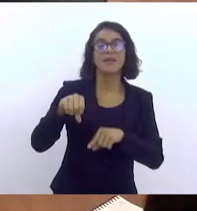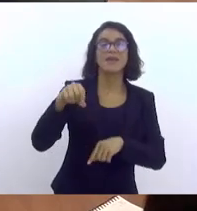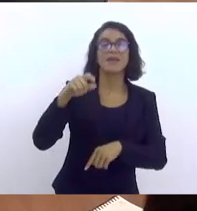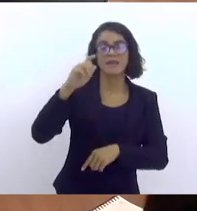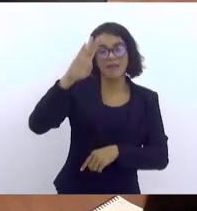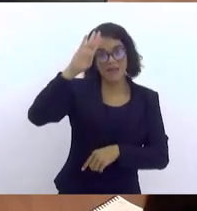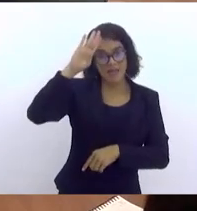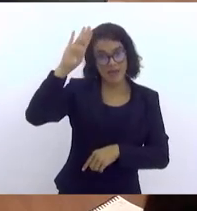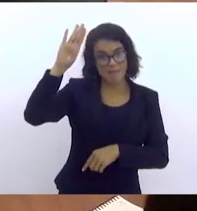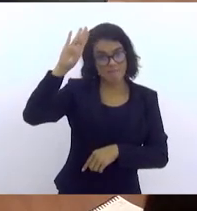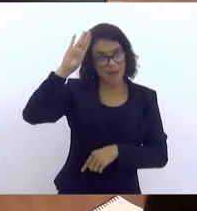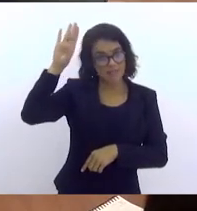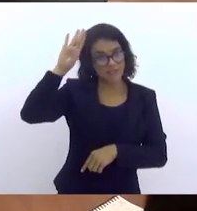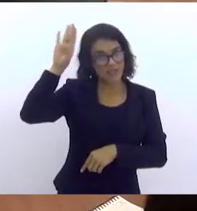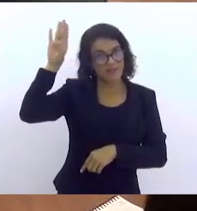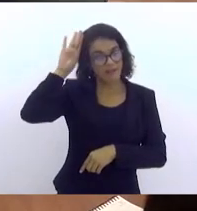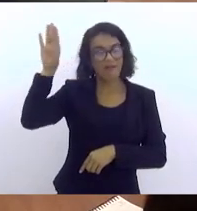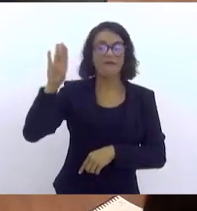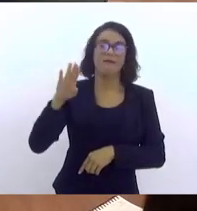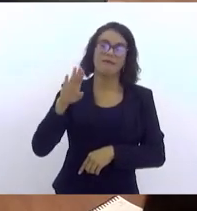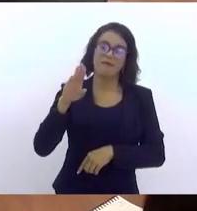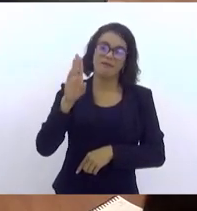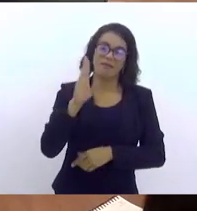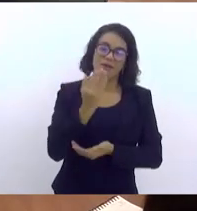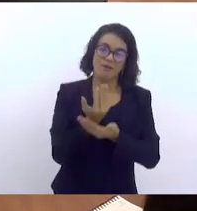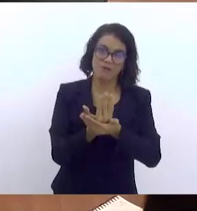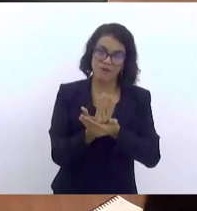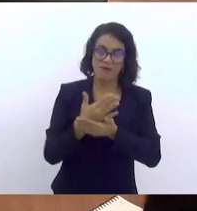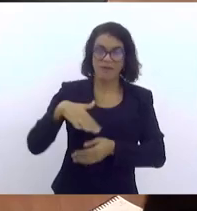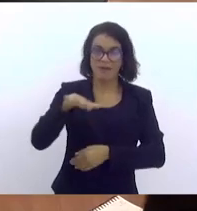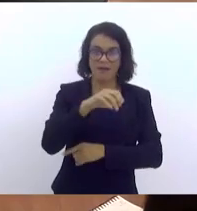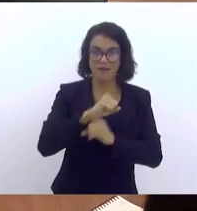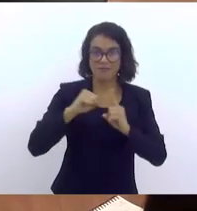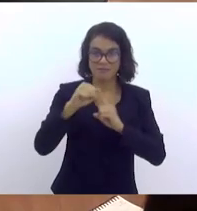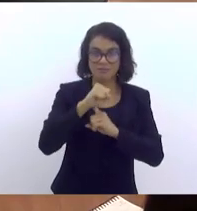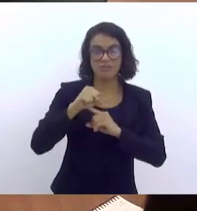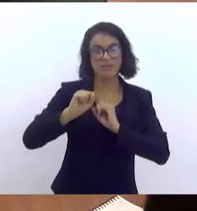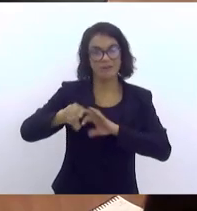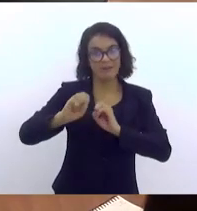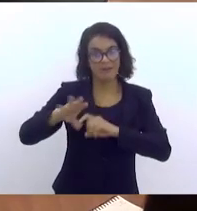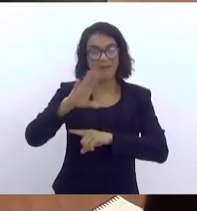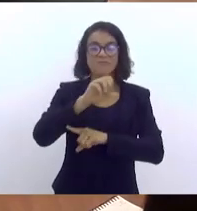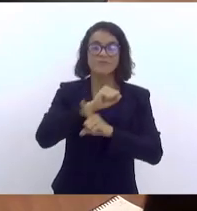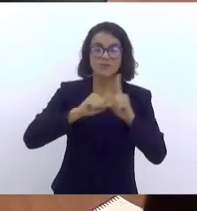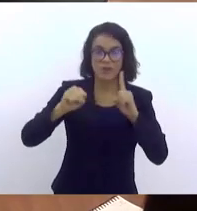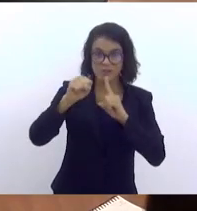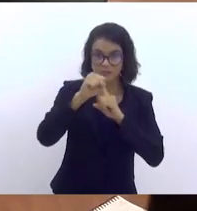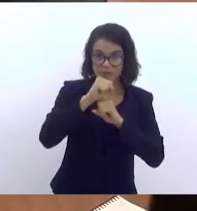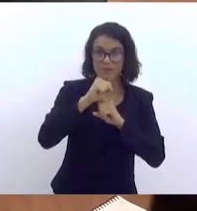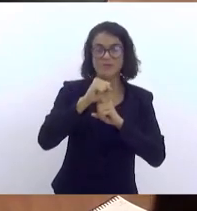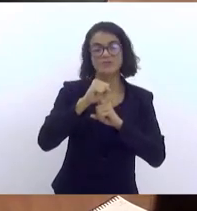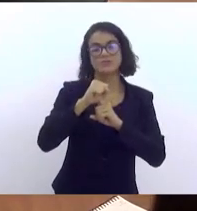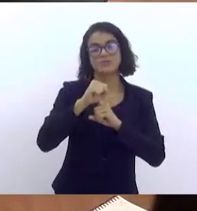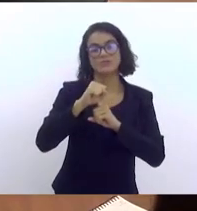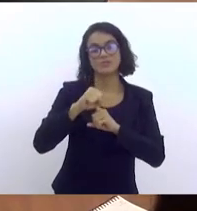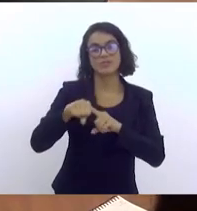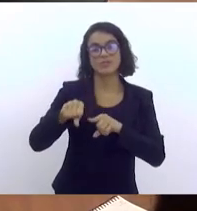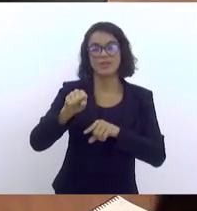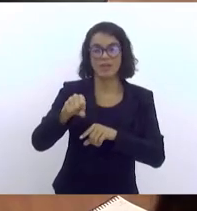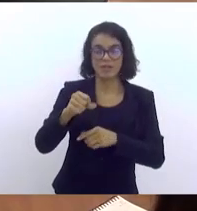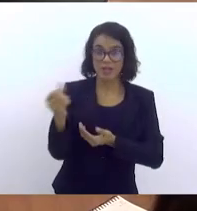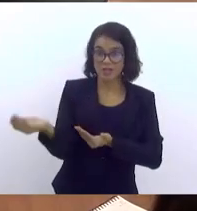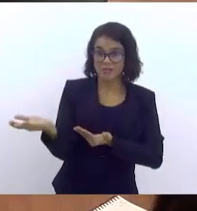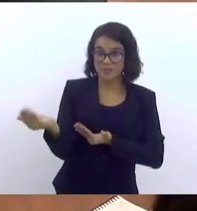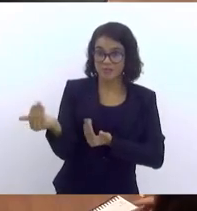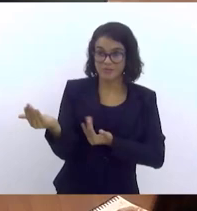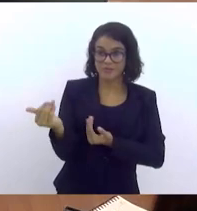pela UERJ é pesquisadora nas áreas de sociologia da educação sociologia da violência sociologia da